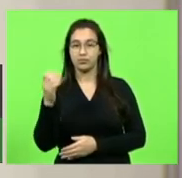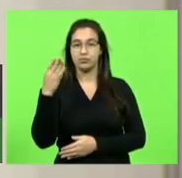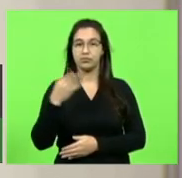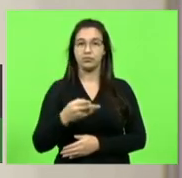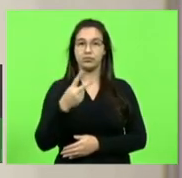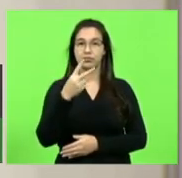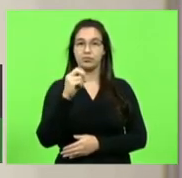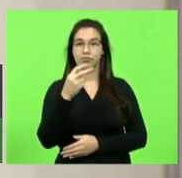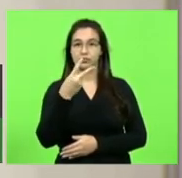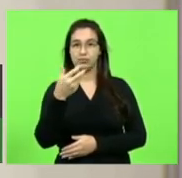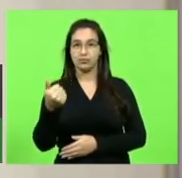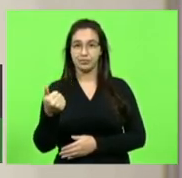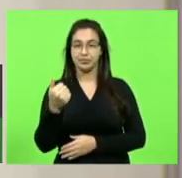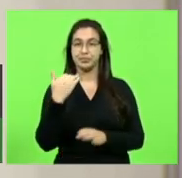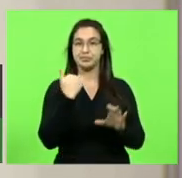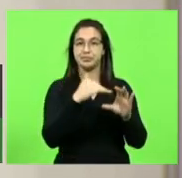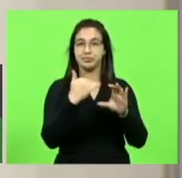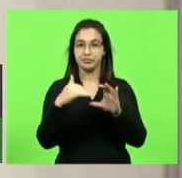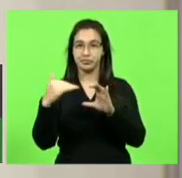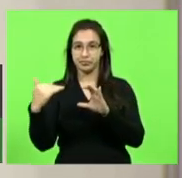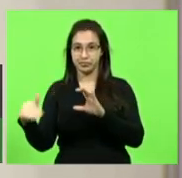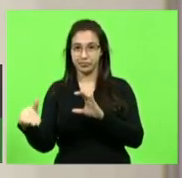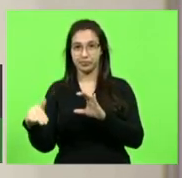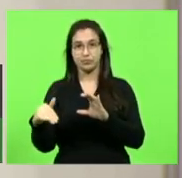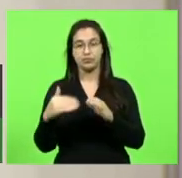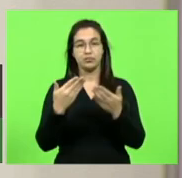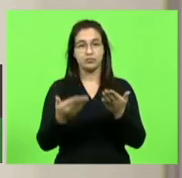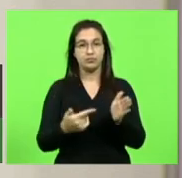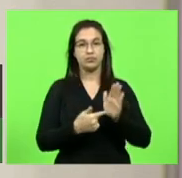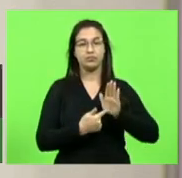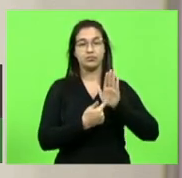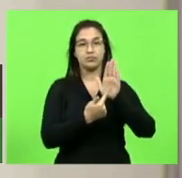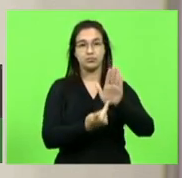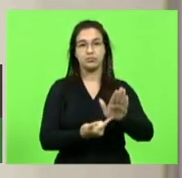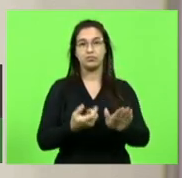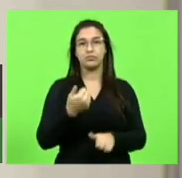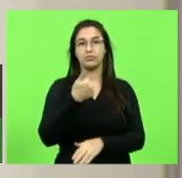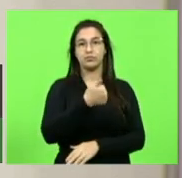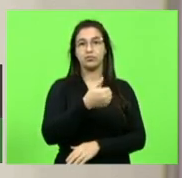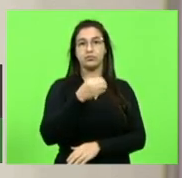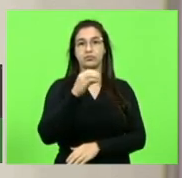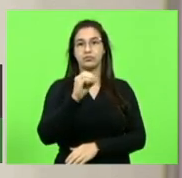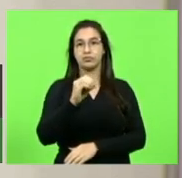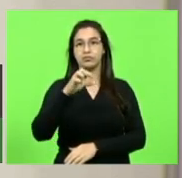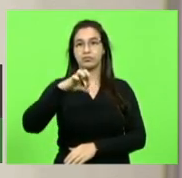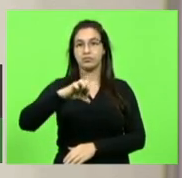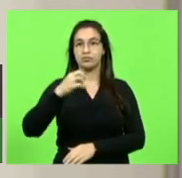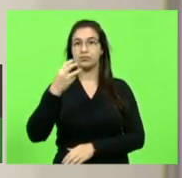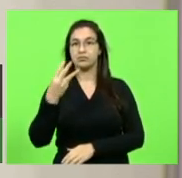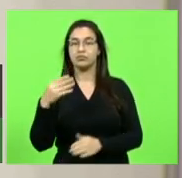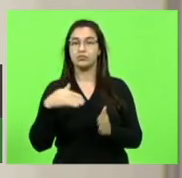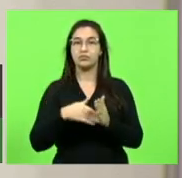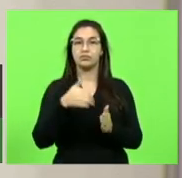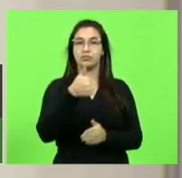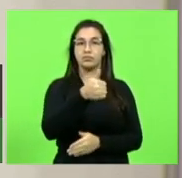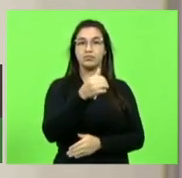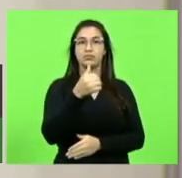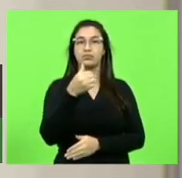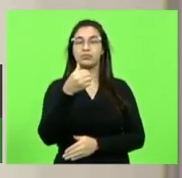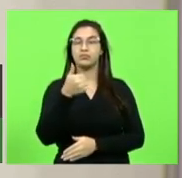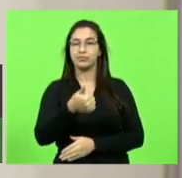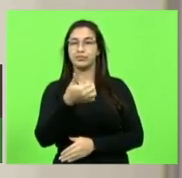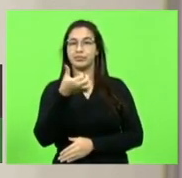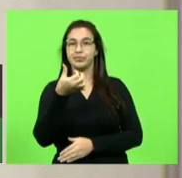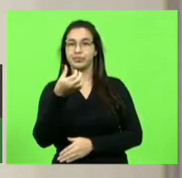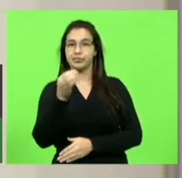828/2021 e comunicou que encaminhará aos destinatários as indicações 1093 a